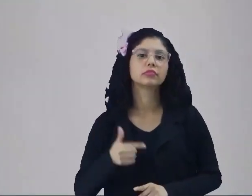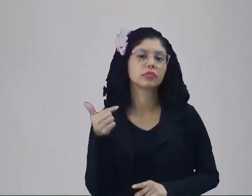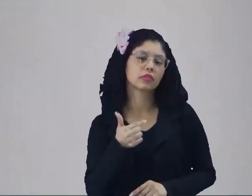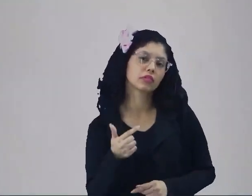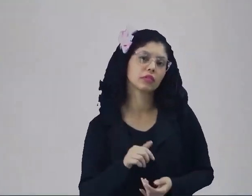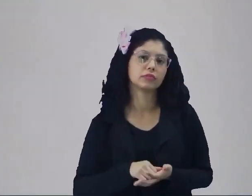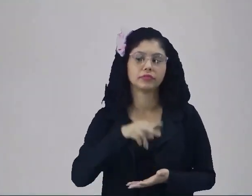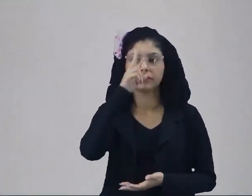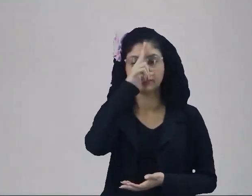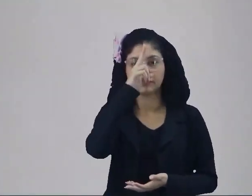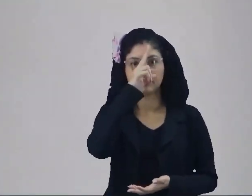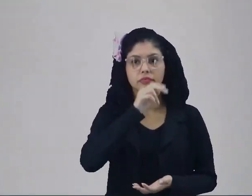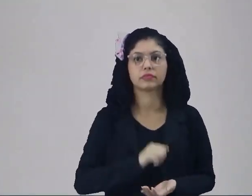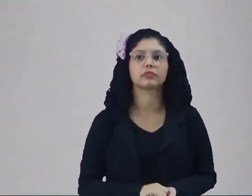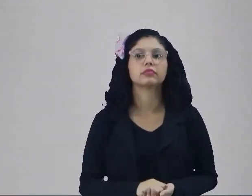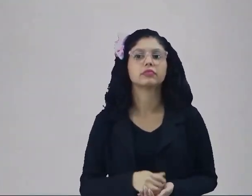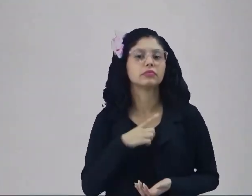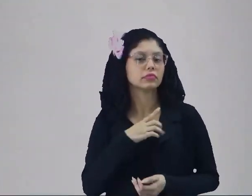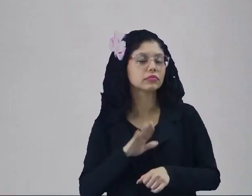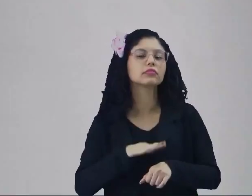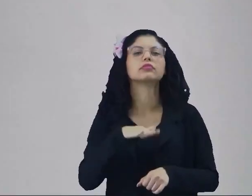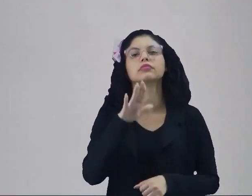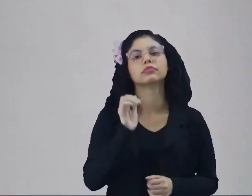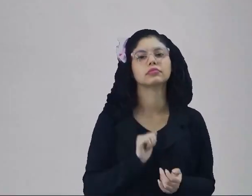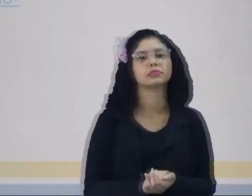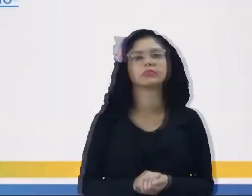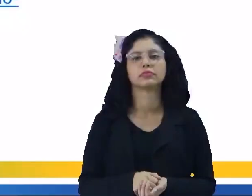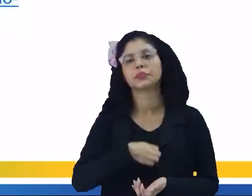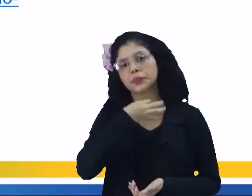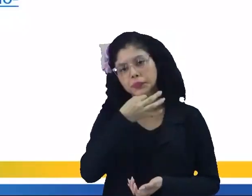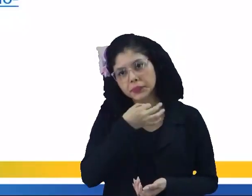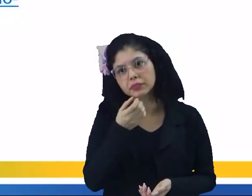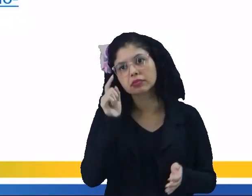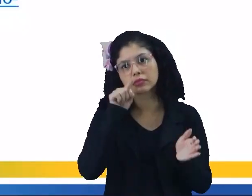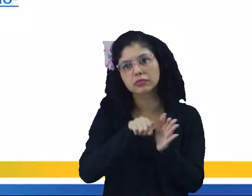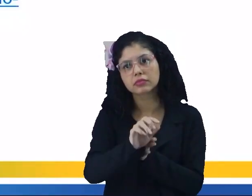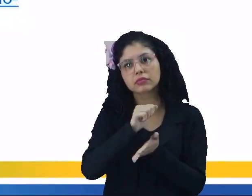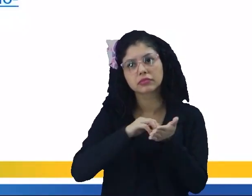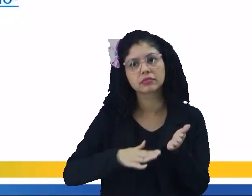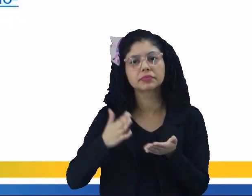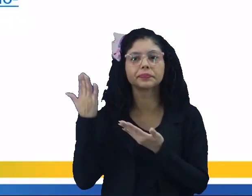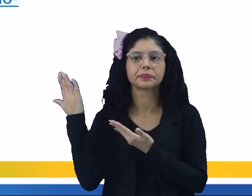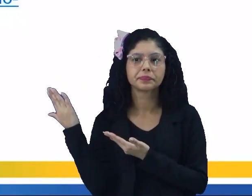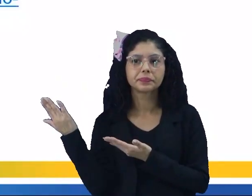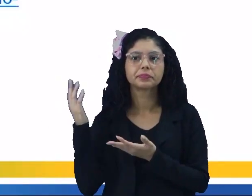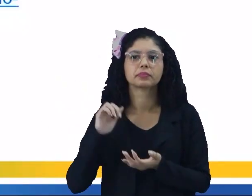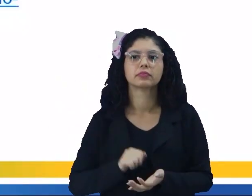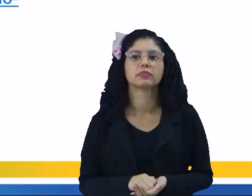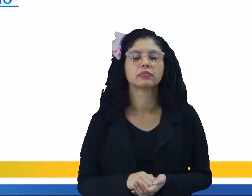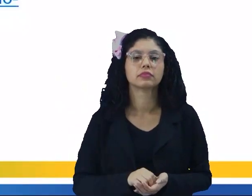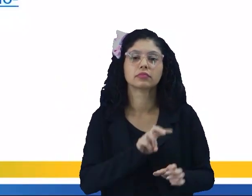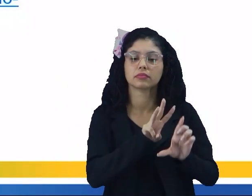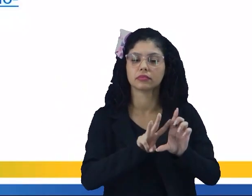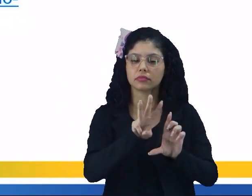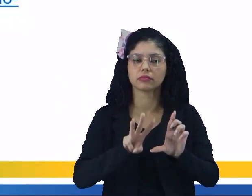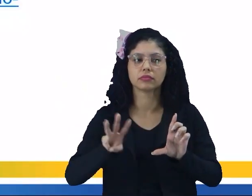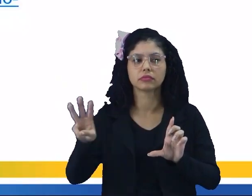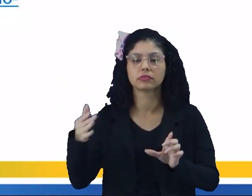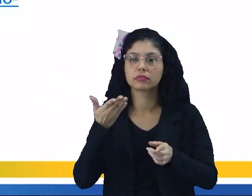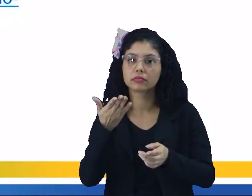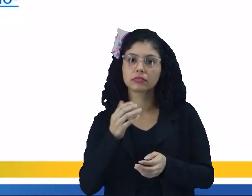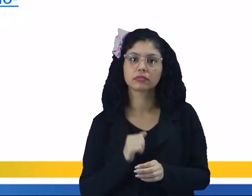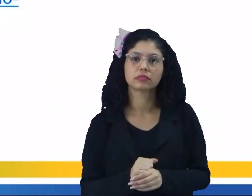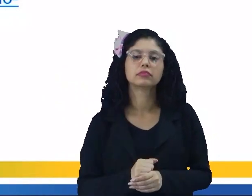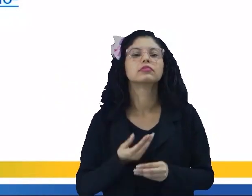questão. Lembrando, pessoal, que temos mais sugestões aqui para vocês estarem estudando, tá certo? Está aqui os links para vocês.